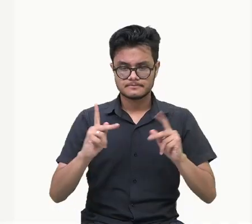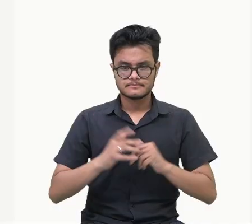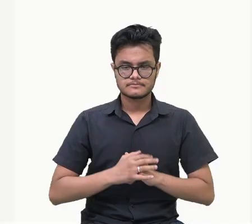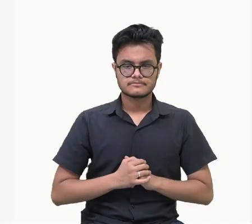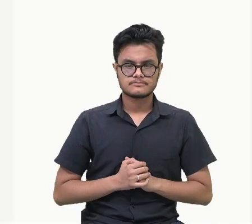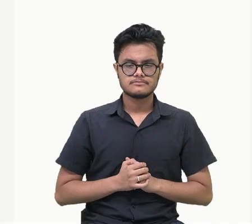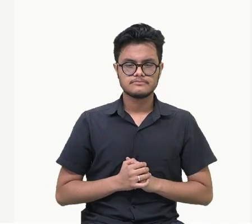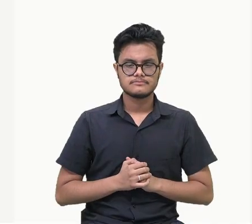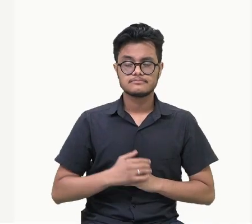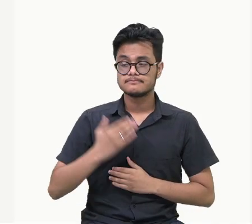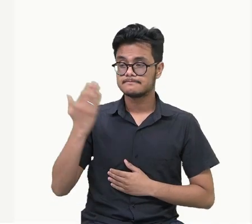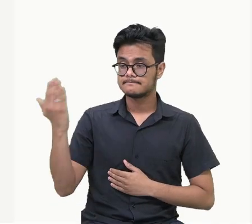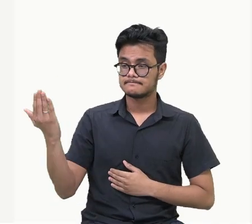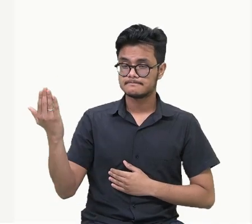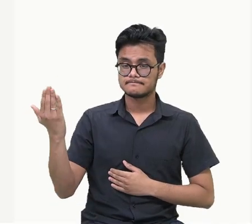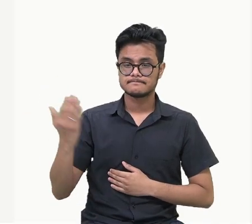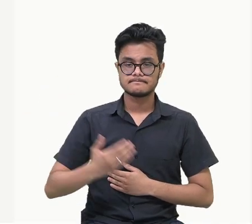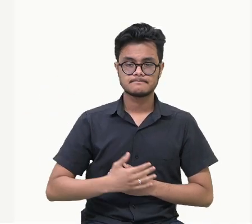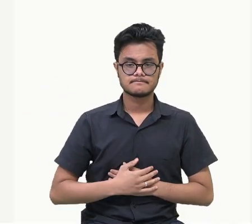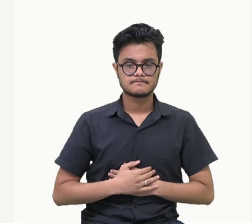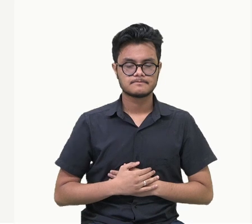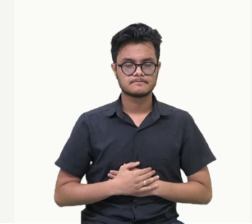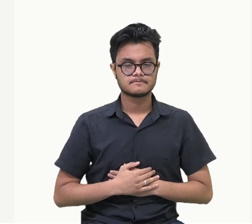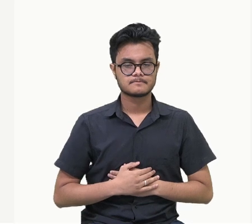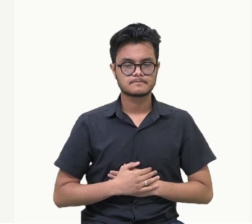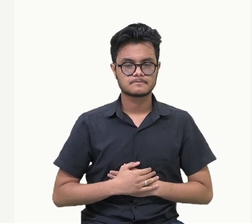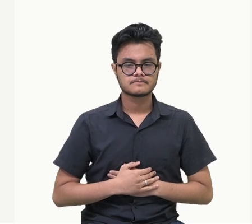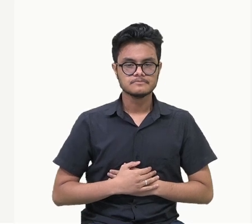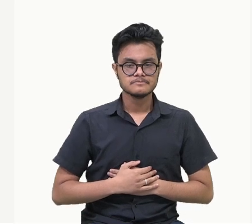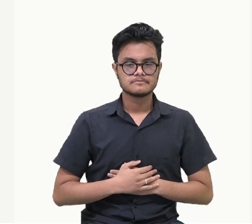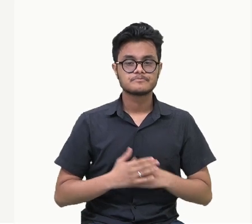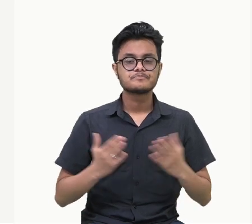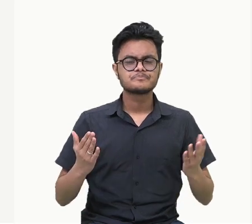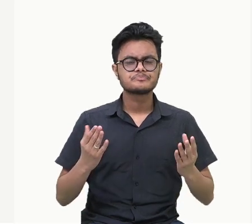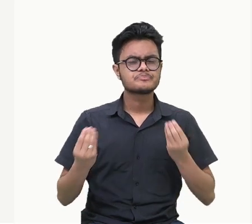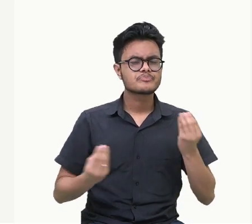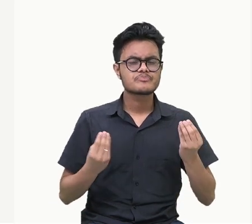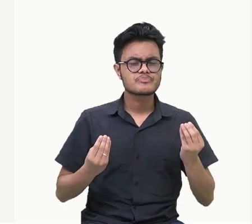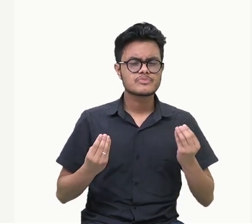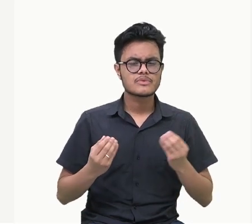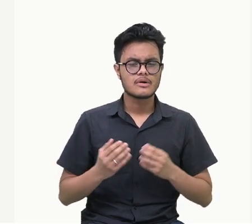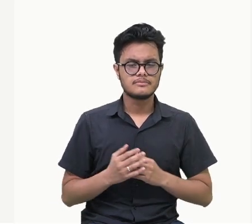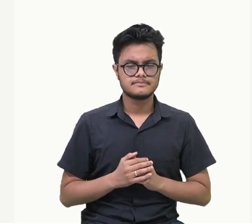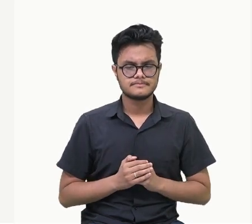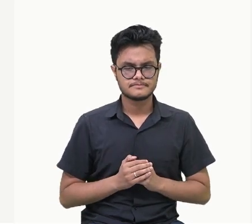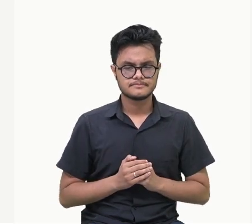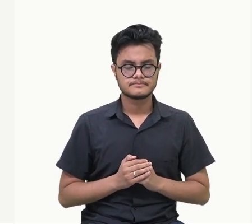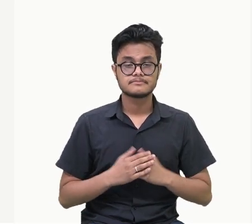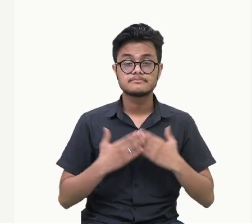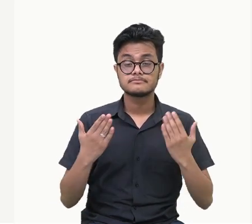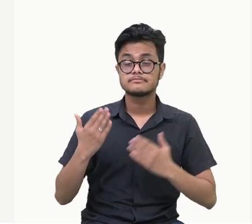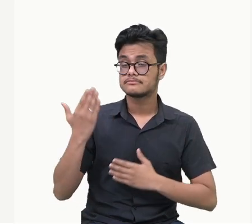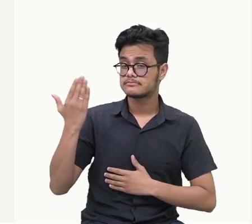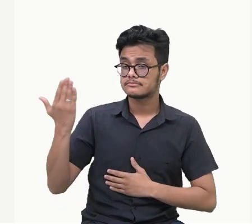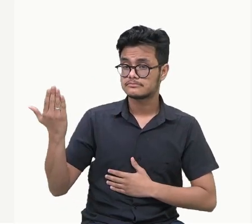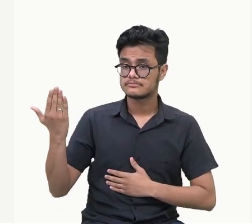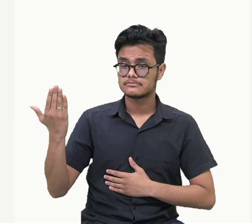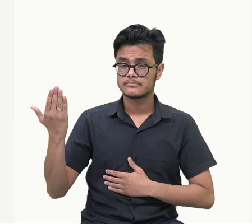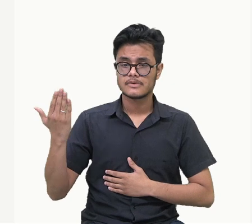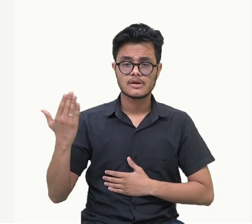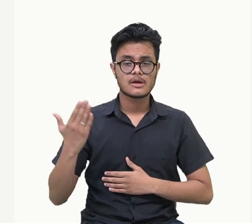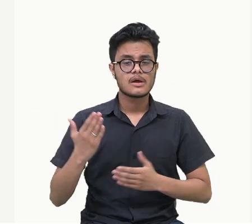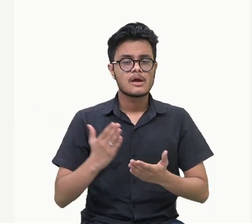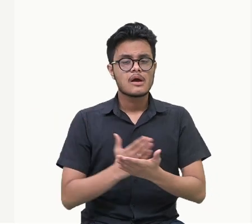vamos lá para a nossa primeira cartela, ver algumas definições, tá? Então eu vou trazer para vocês aqui algumas